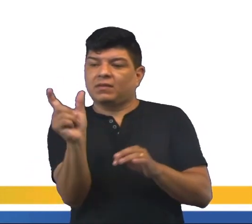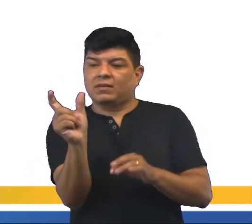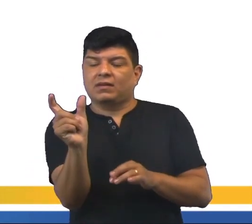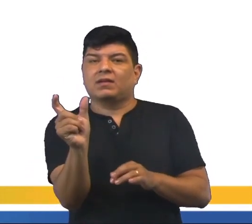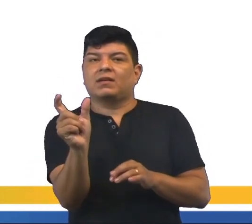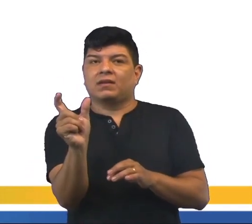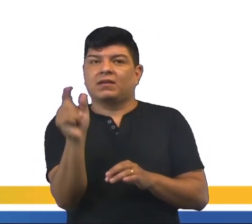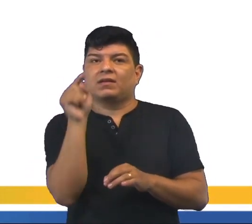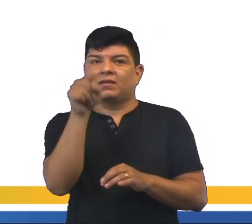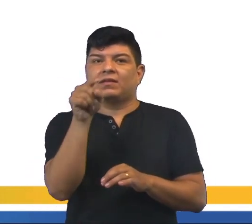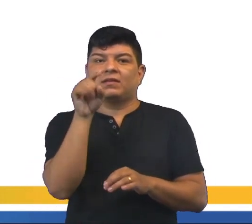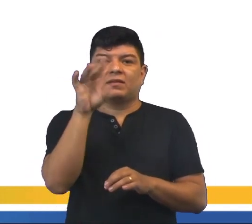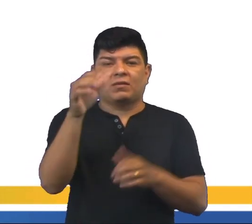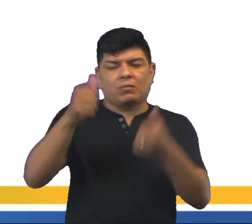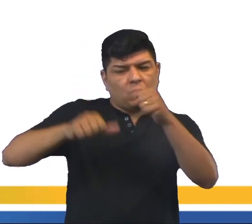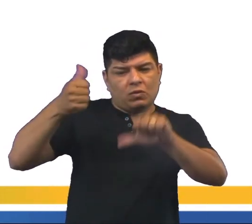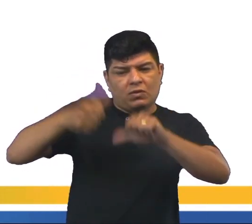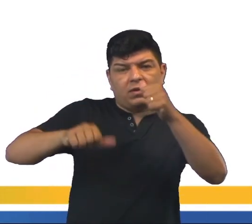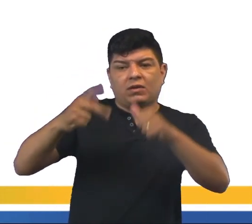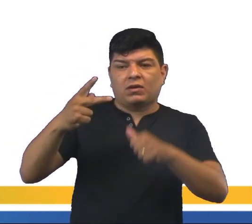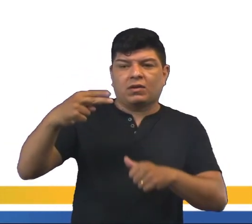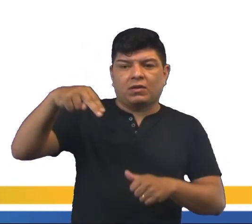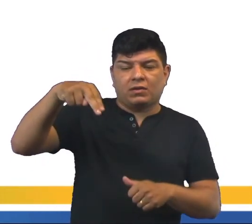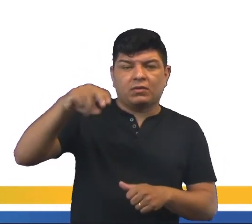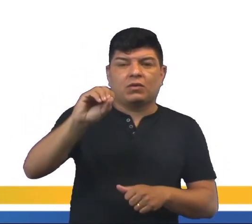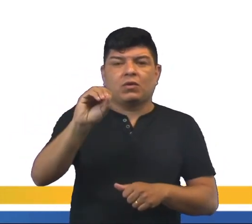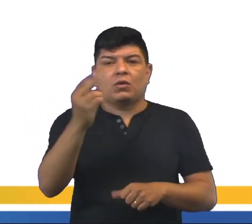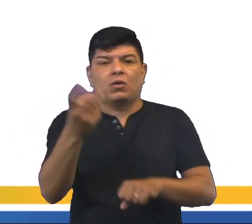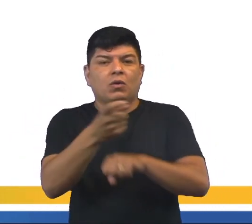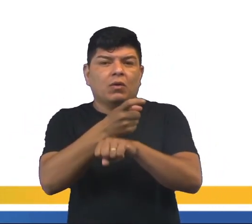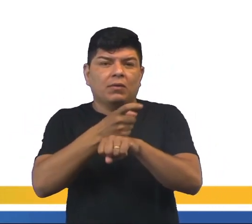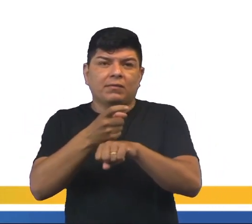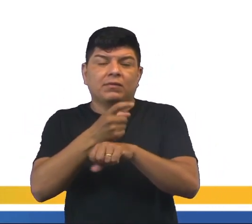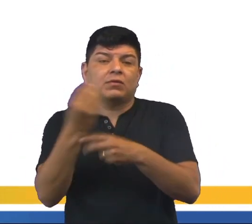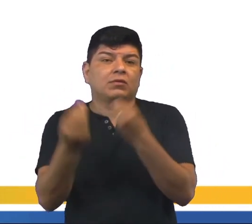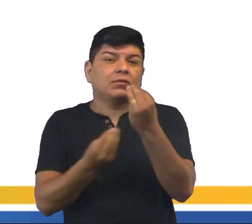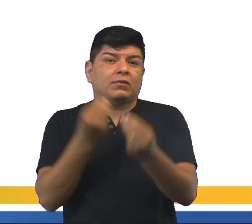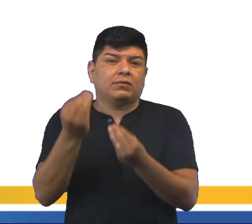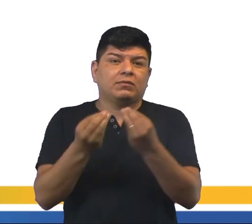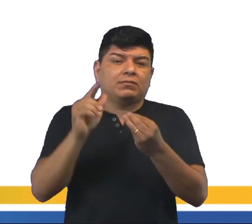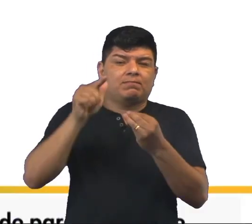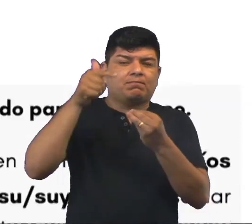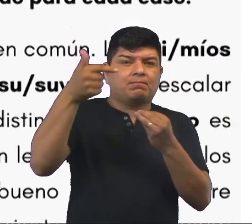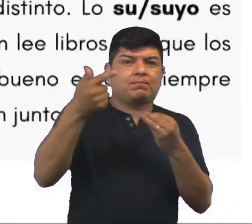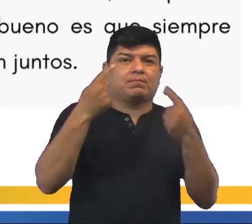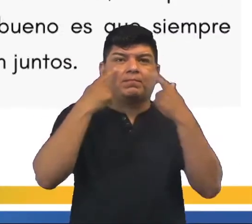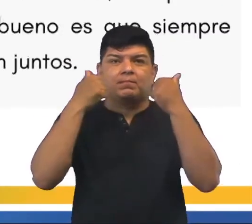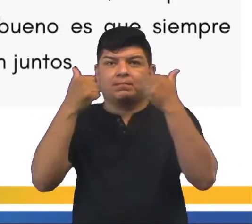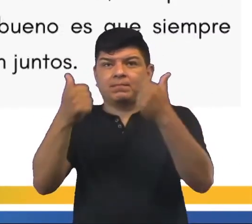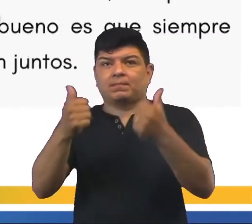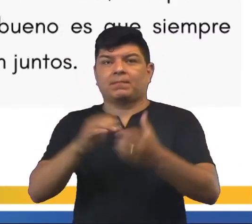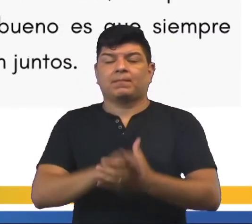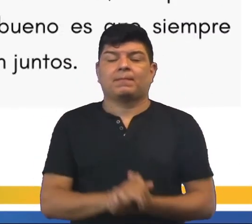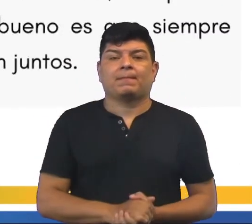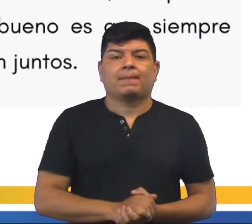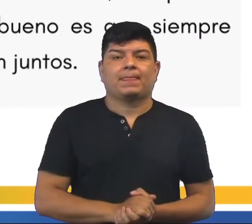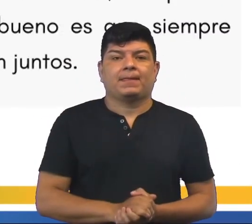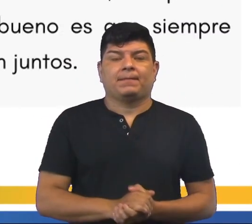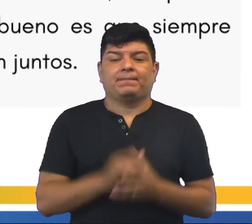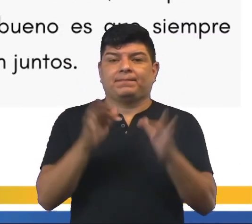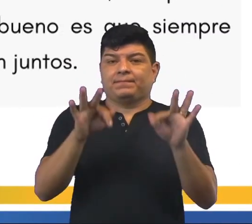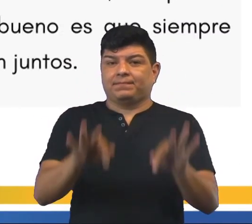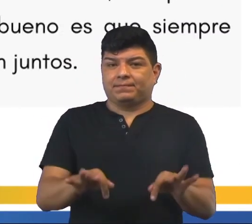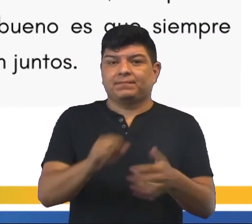palavra, você vai só ter que analisar se ela é pronome ou se é adjetivo. Como é que eu faço isso mesmo? Olhando o que vem depois dela. E aí, galerinha,